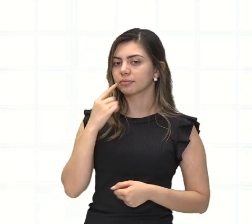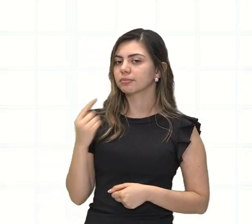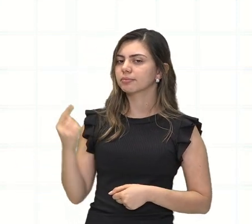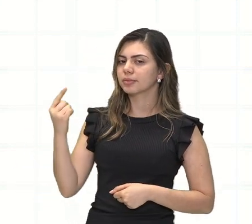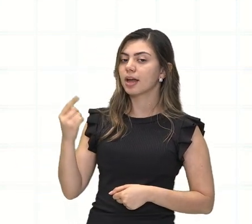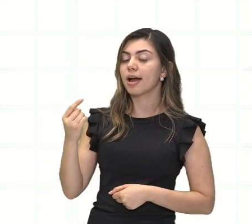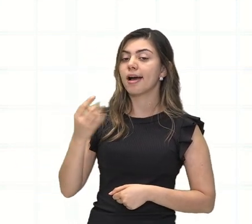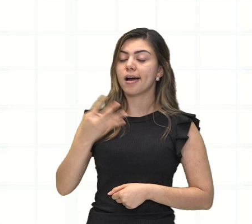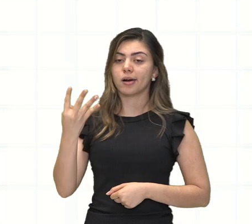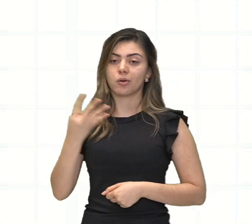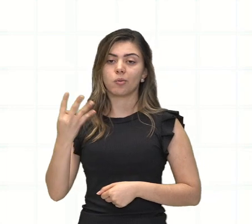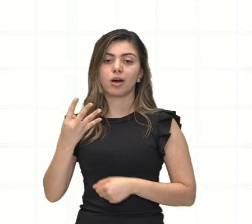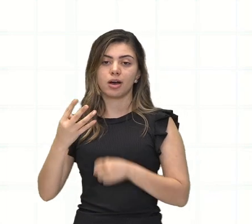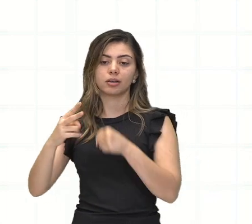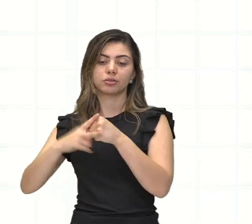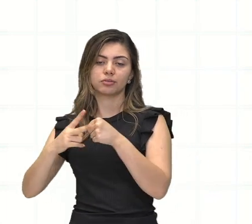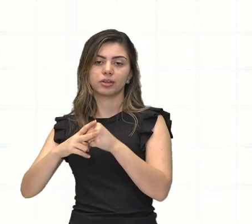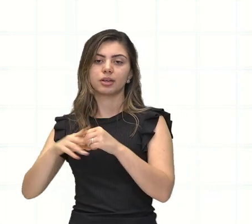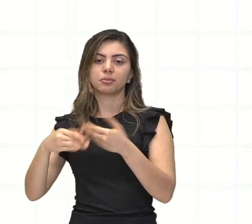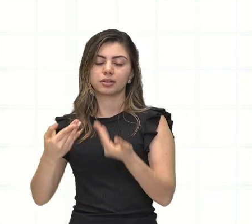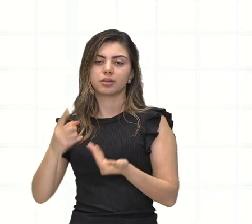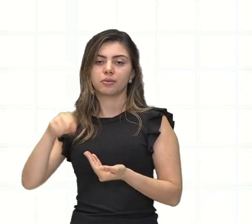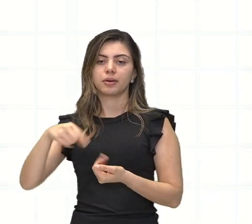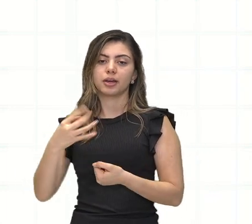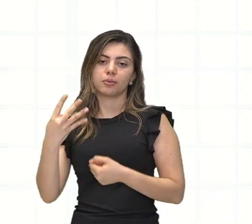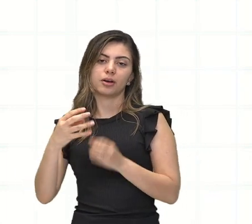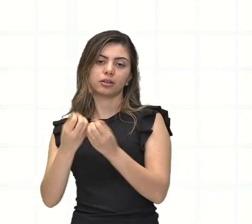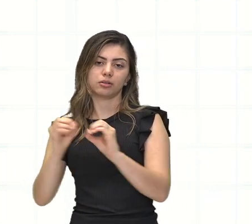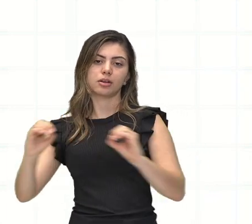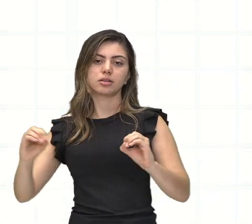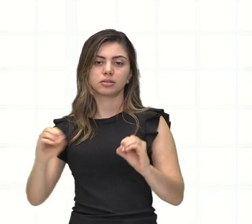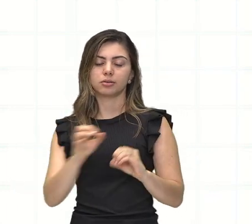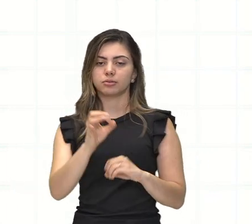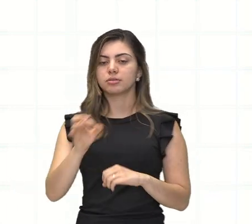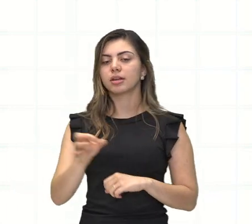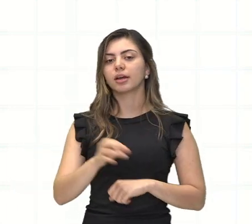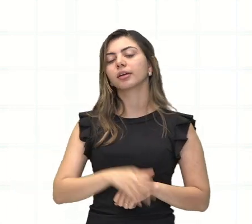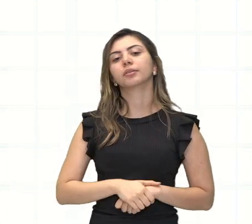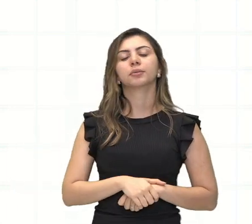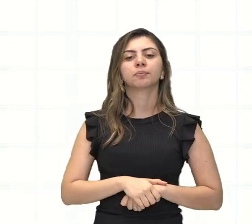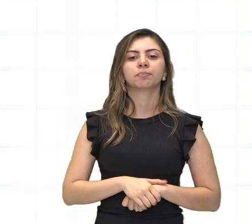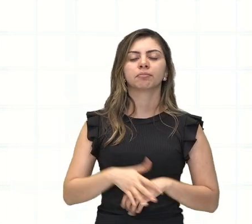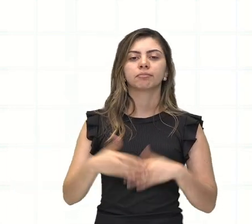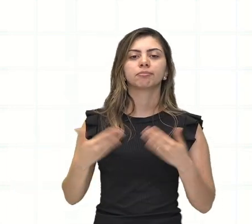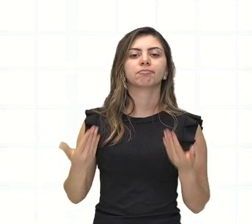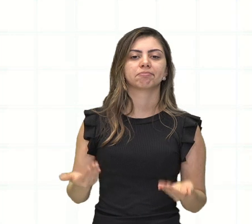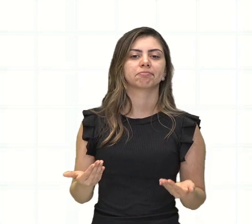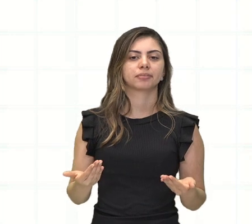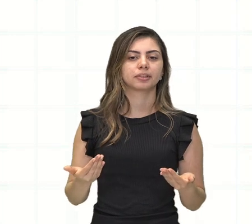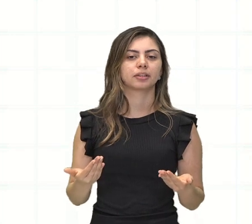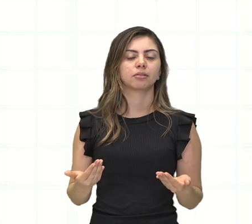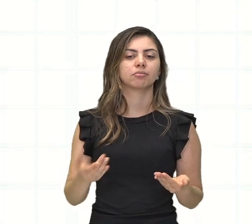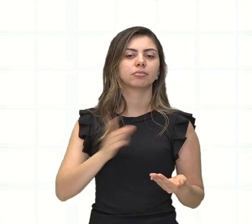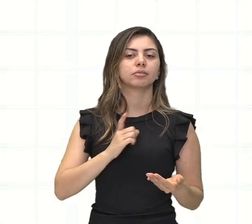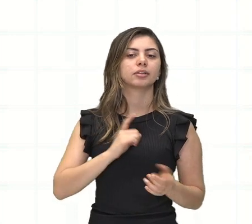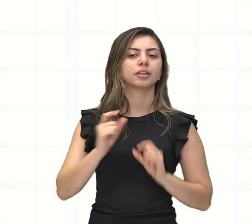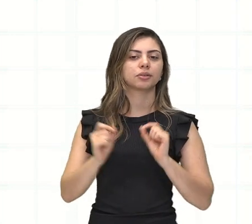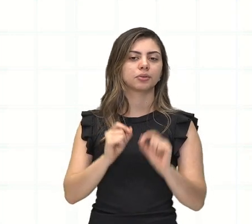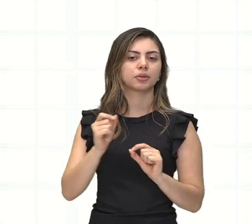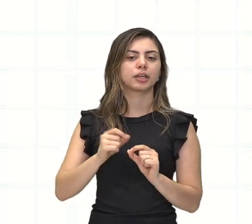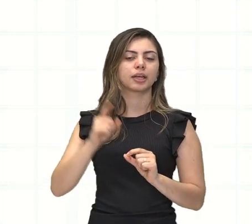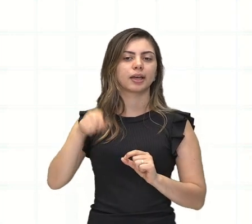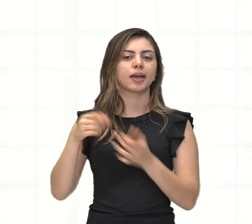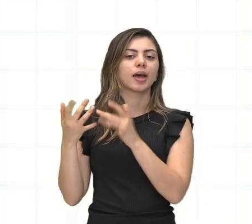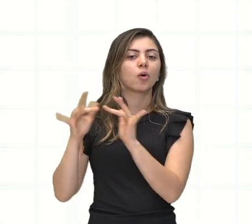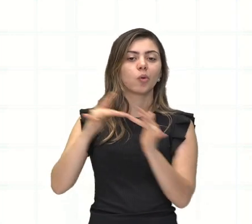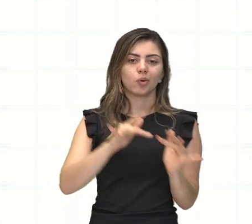a quarta oração, tá? Então, nós temos um contexto